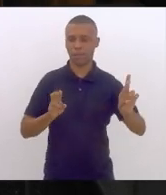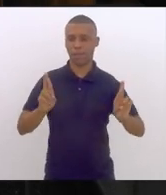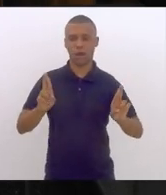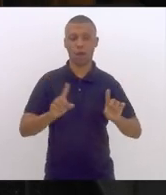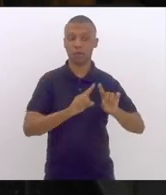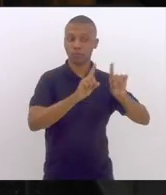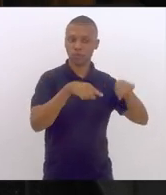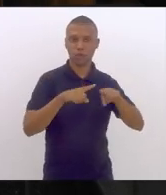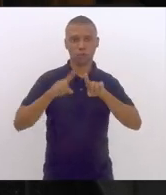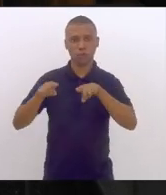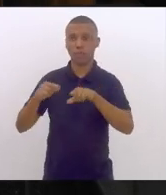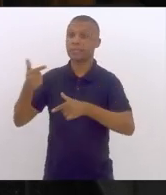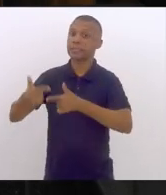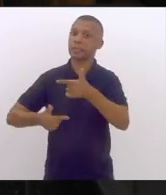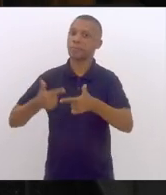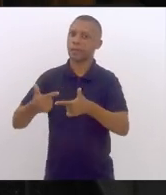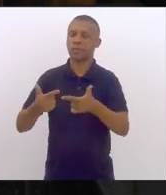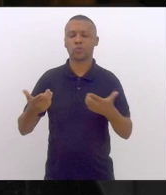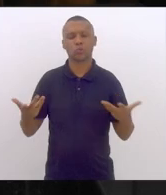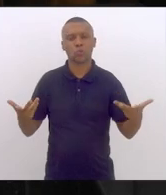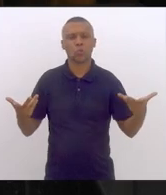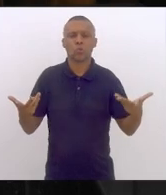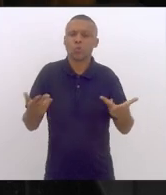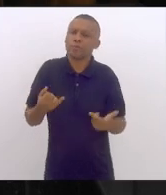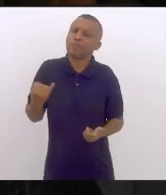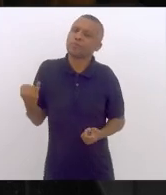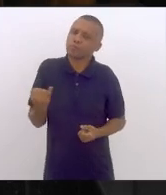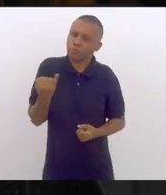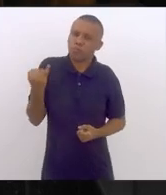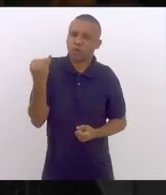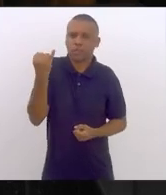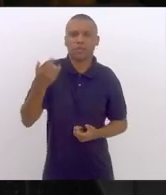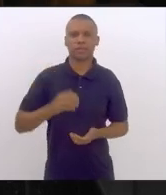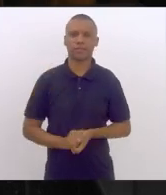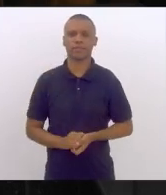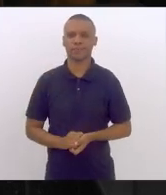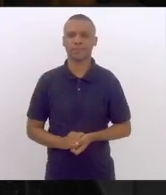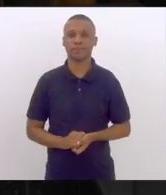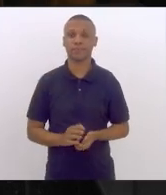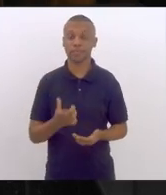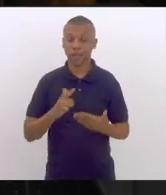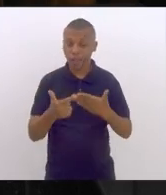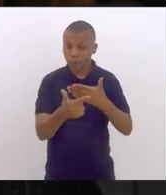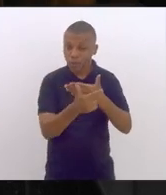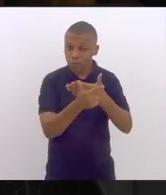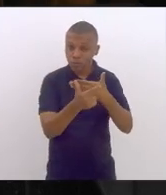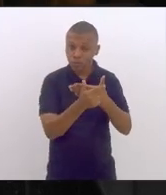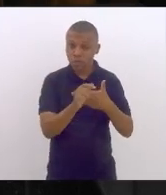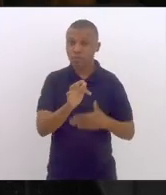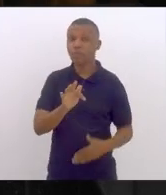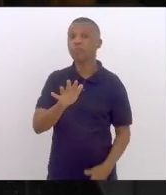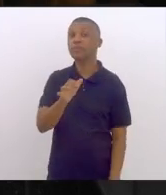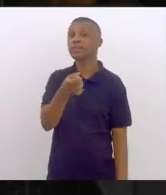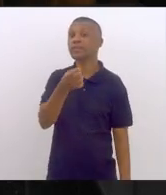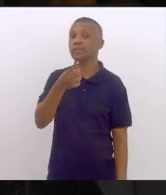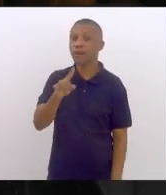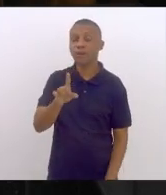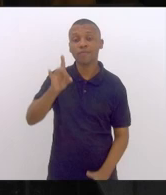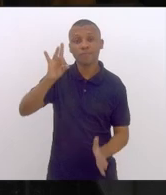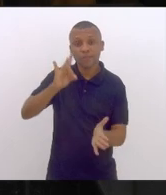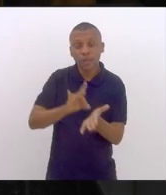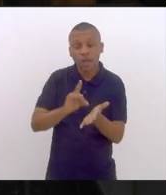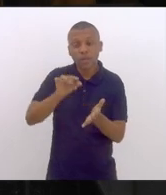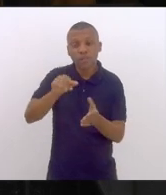de extrema importância e funções verdadeiramente típicas